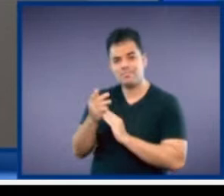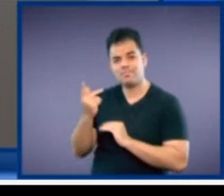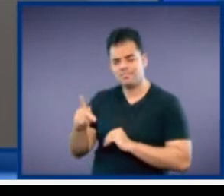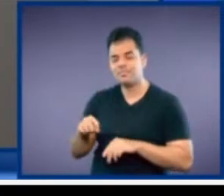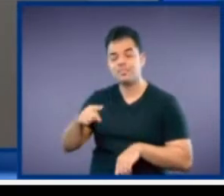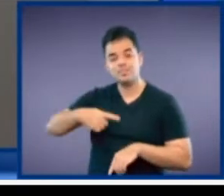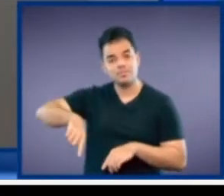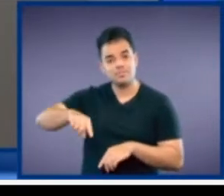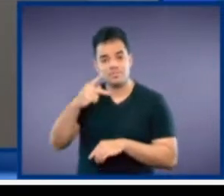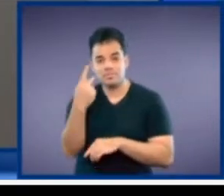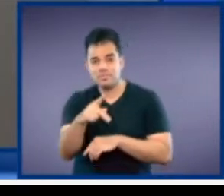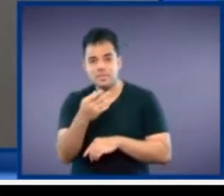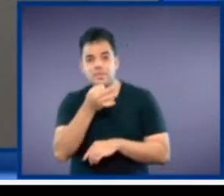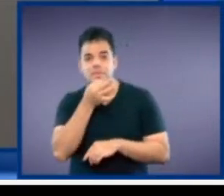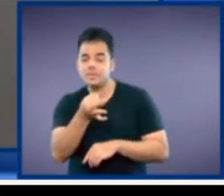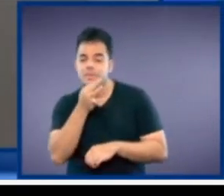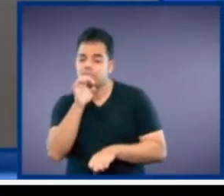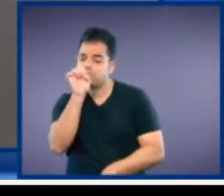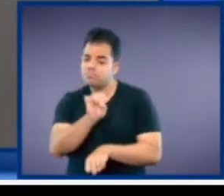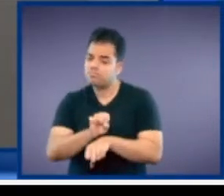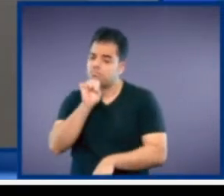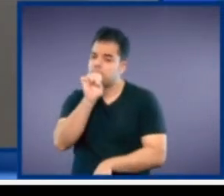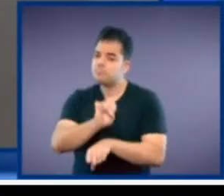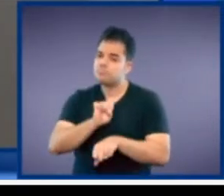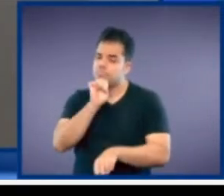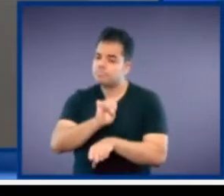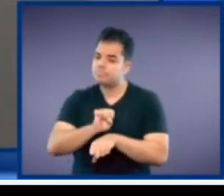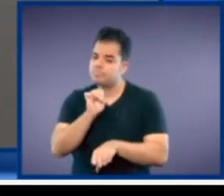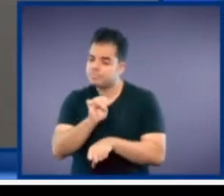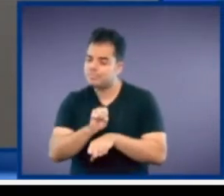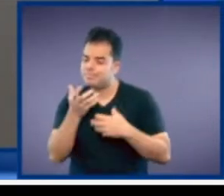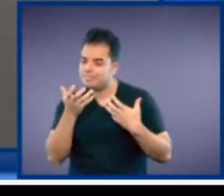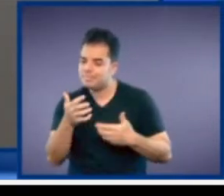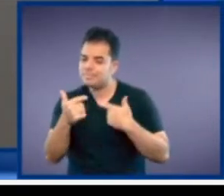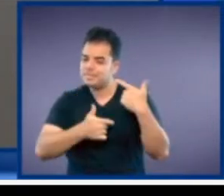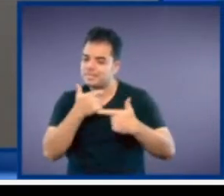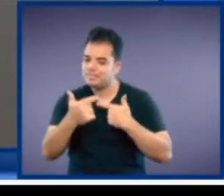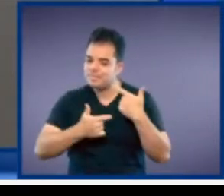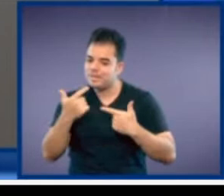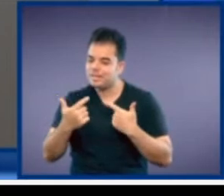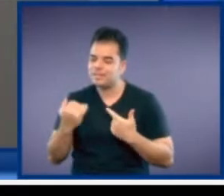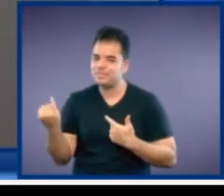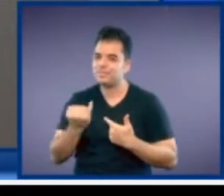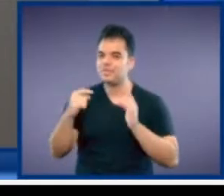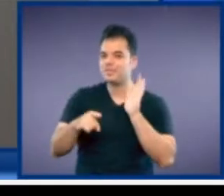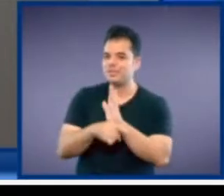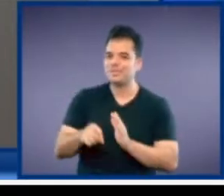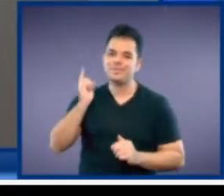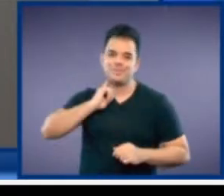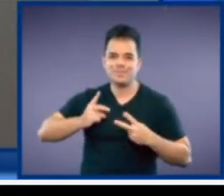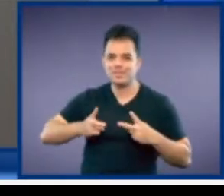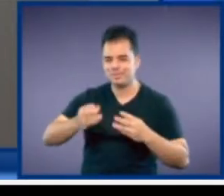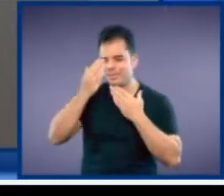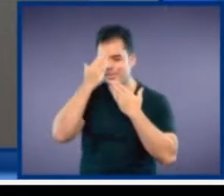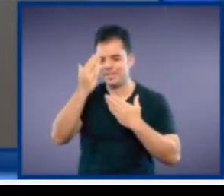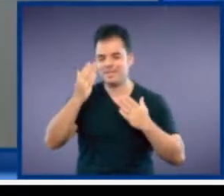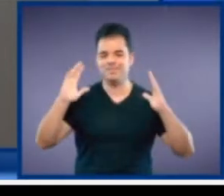continuar fazendo essas entregas tão, tão relevantes para o estado de Minas e para o país. Muito obrigado.